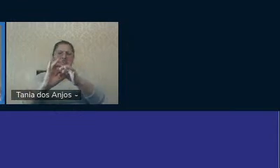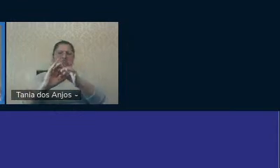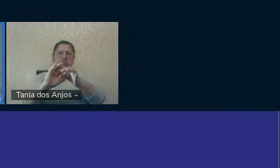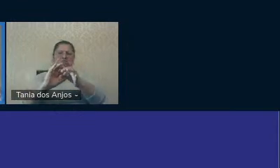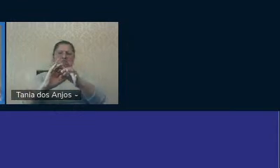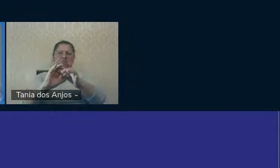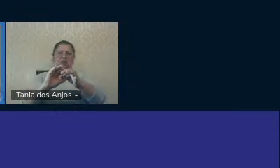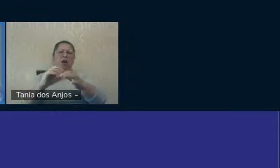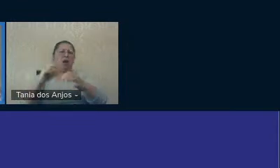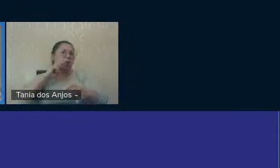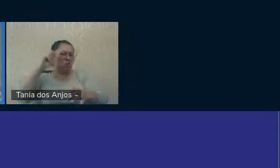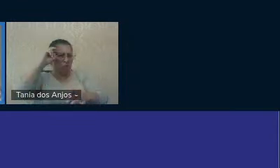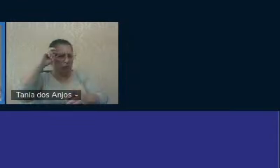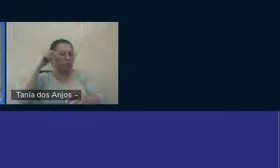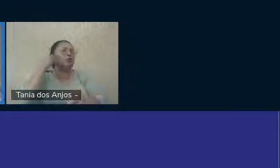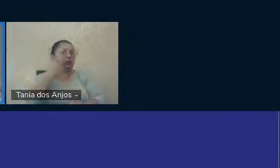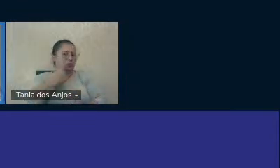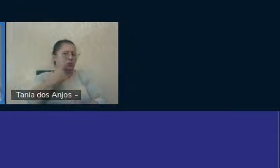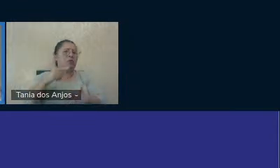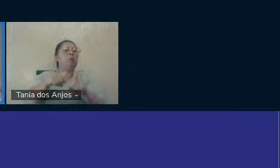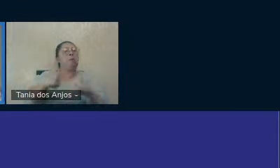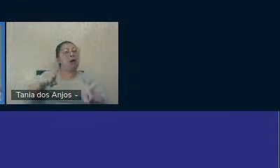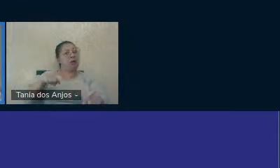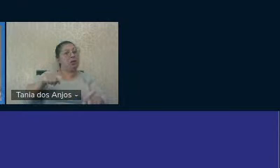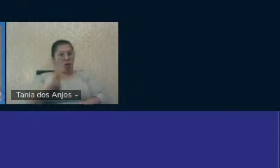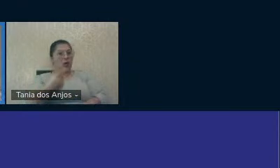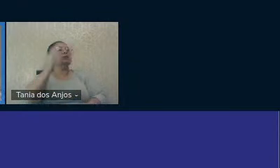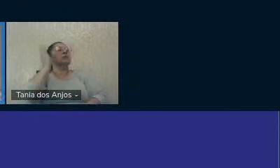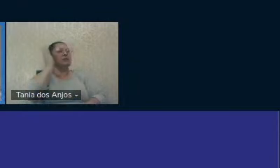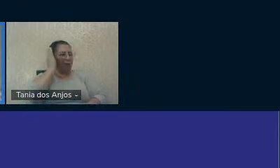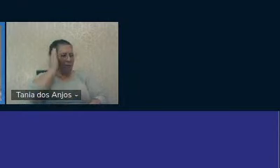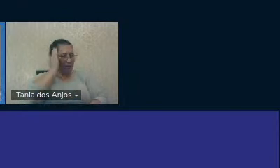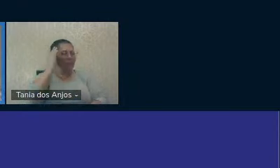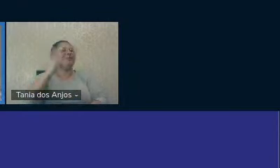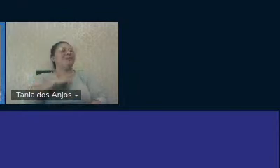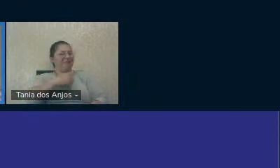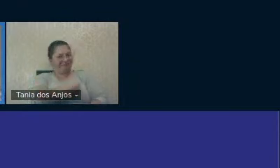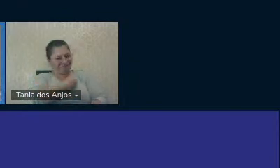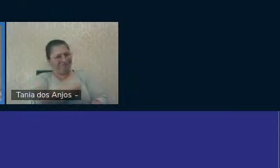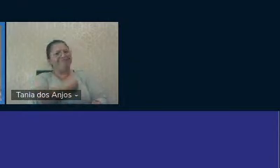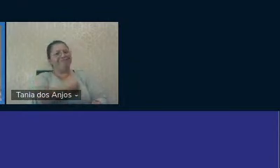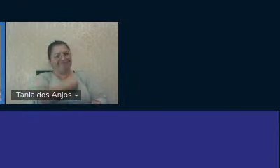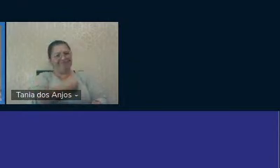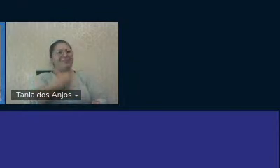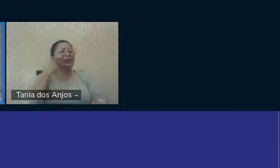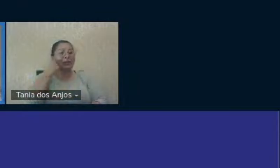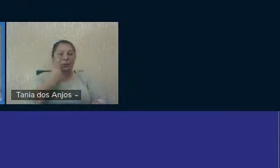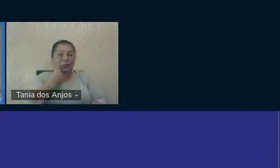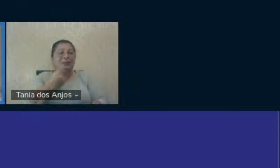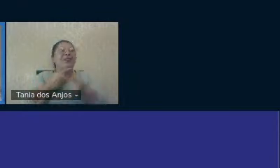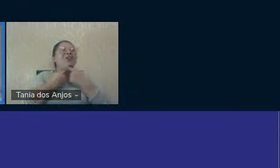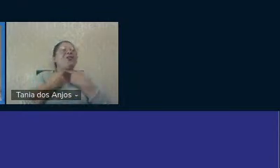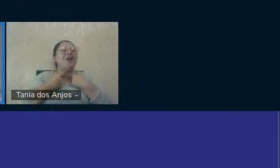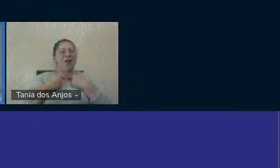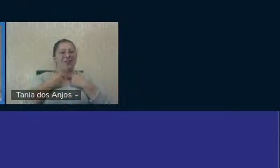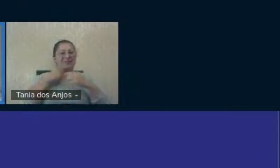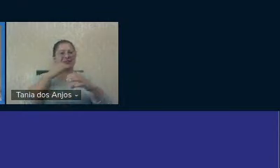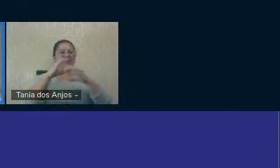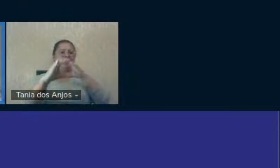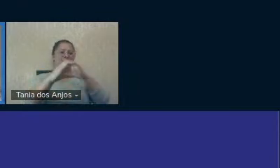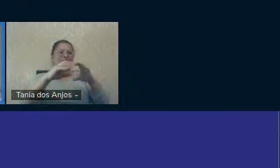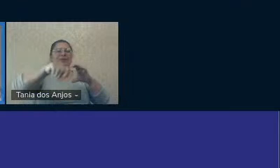não faz parte da cultura dos surdos. Mas nós sabemos que existem muitos surdos que apreciam essa